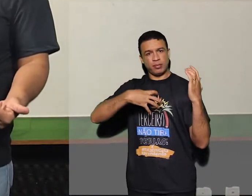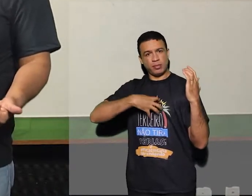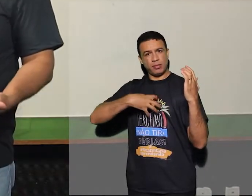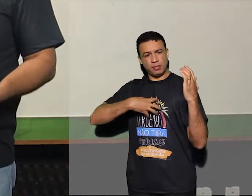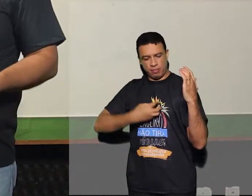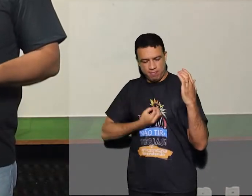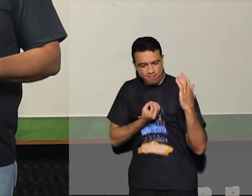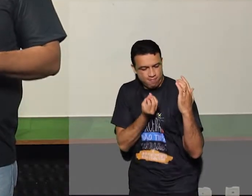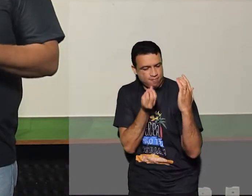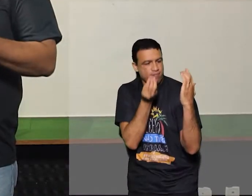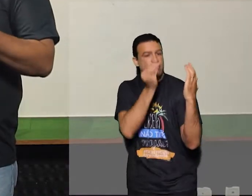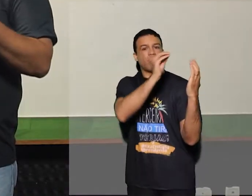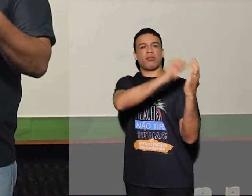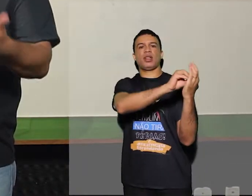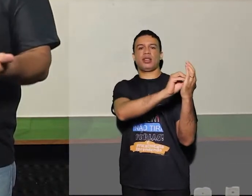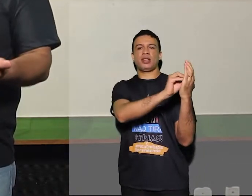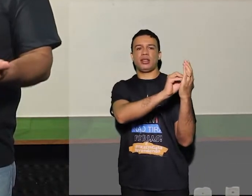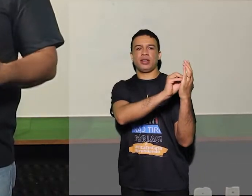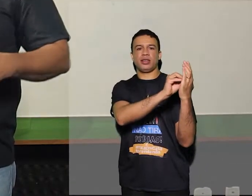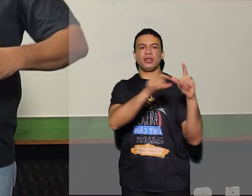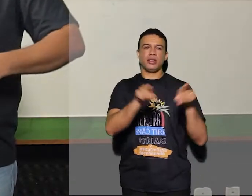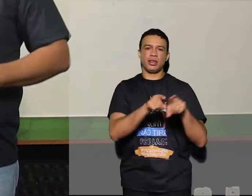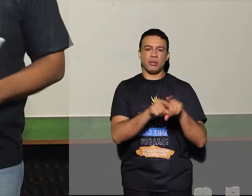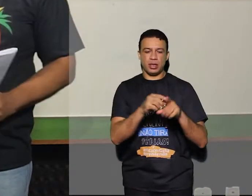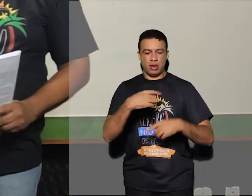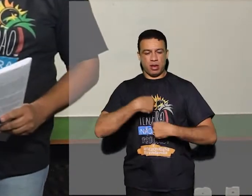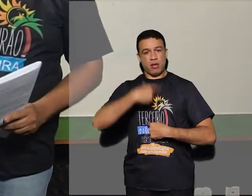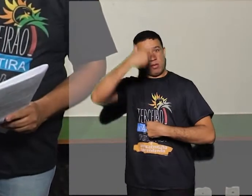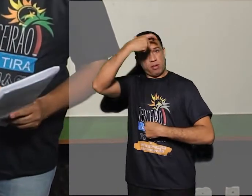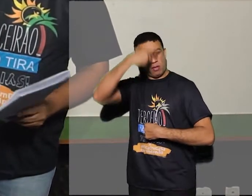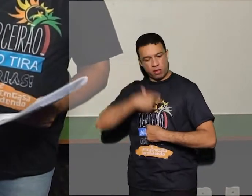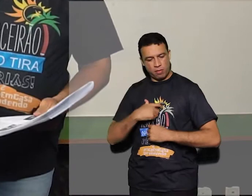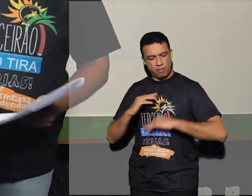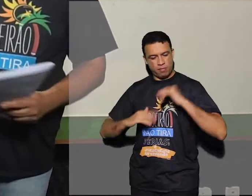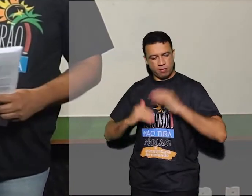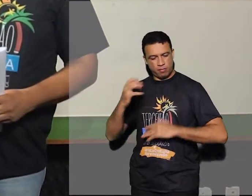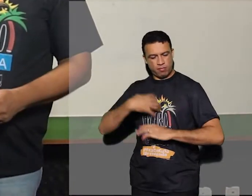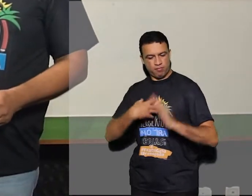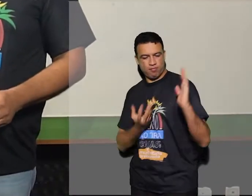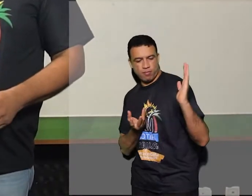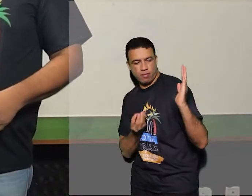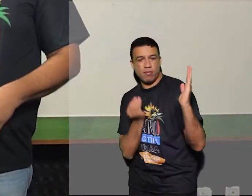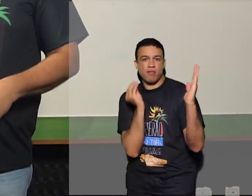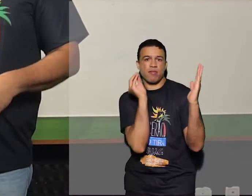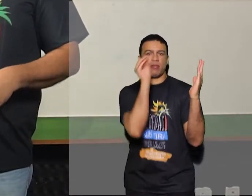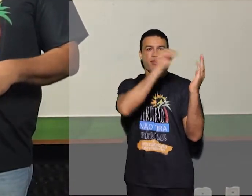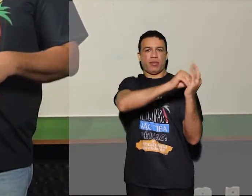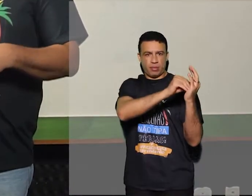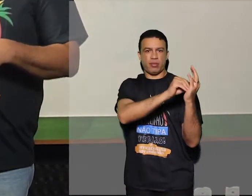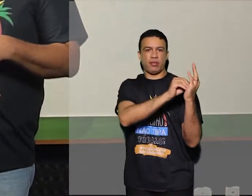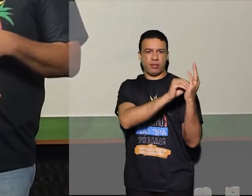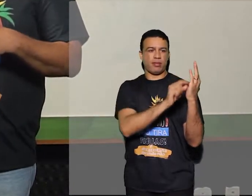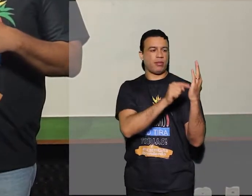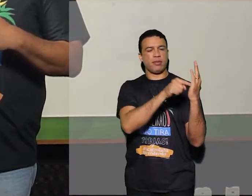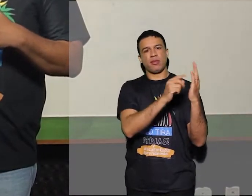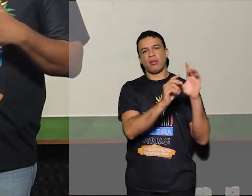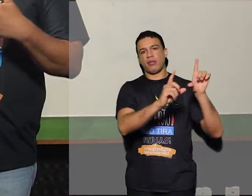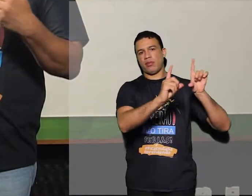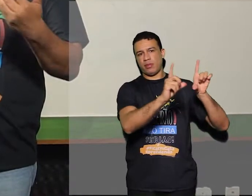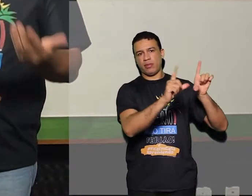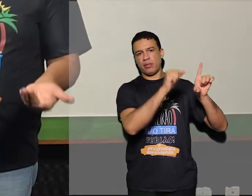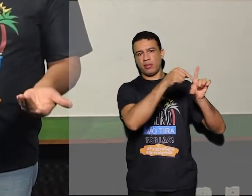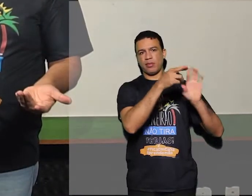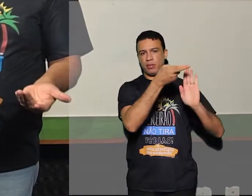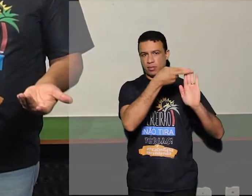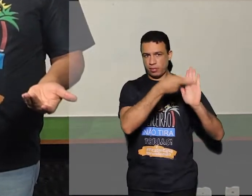fortes e pesados, emoção mais interior do artista, ou seja, o que o artista sente, ele coloca na obra, e para que isso fosse desvinculado das